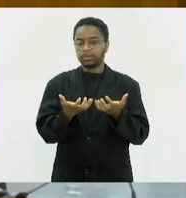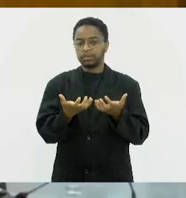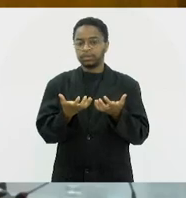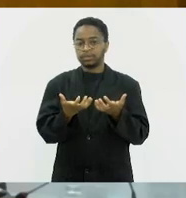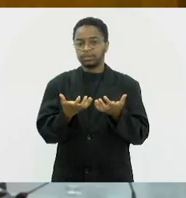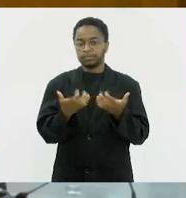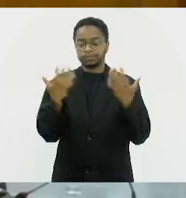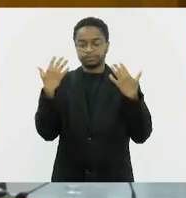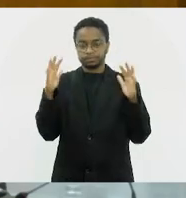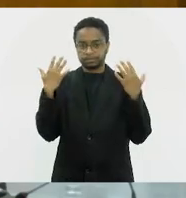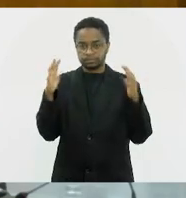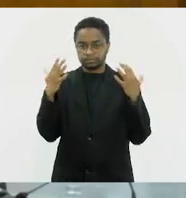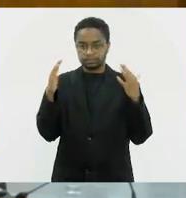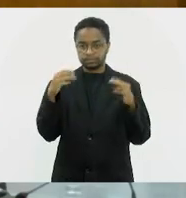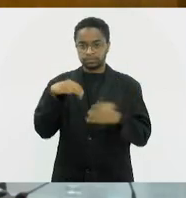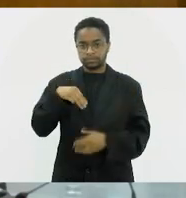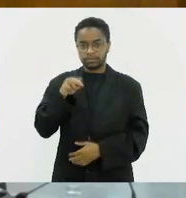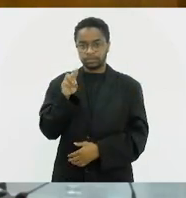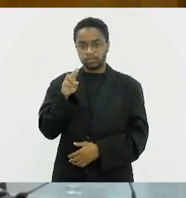parabenizar o Muni,